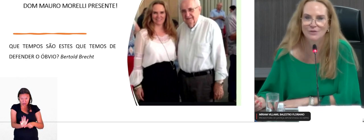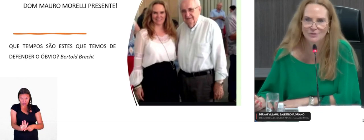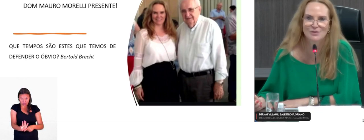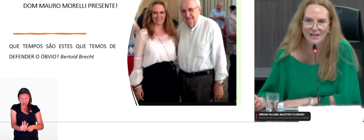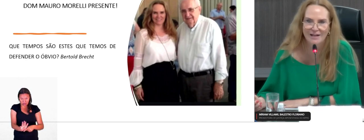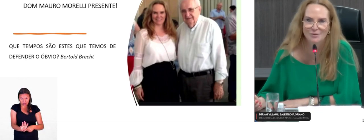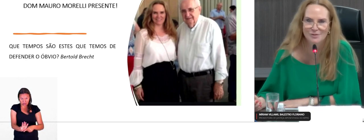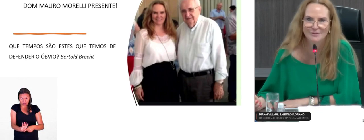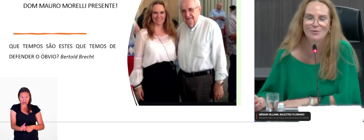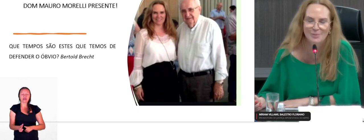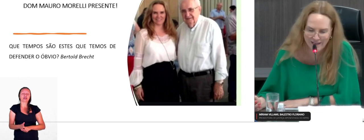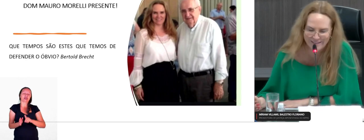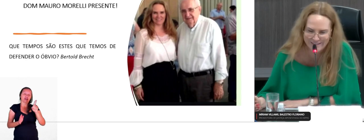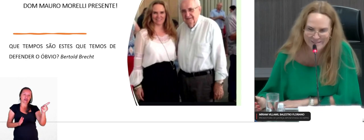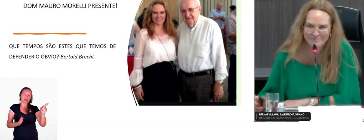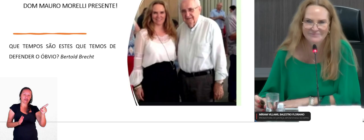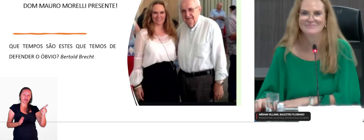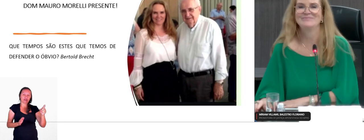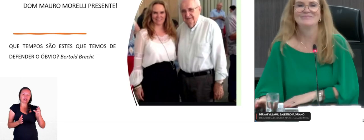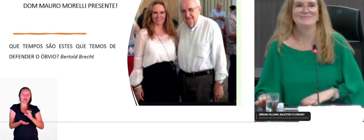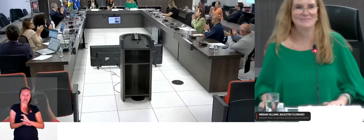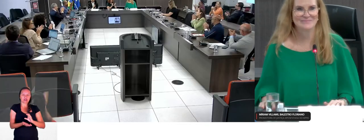levando a sua causa